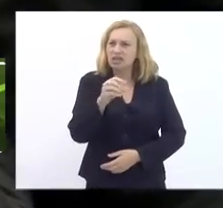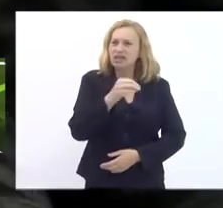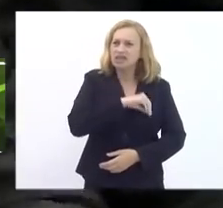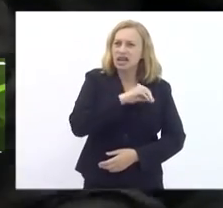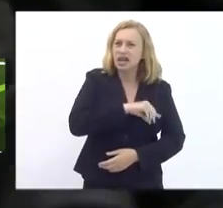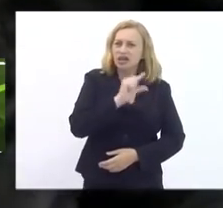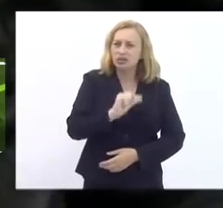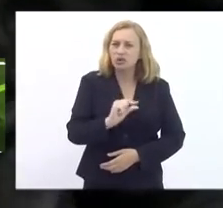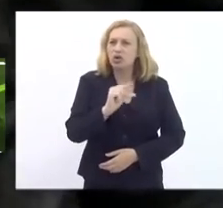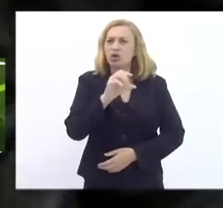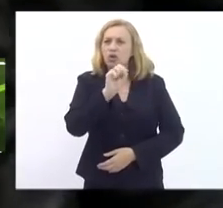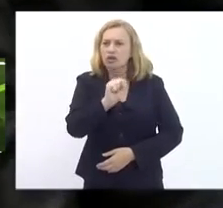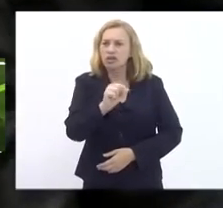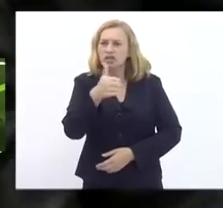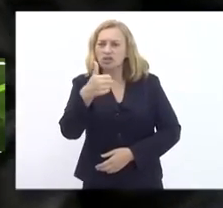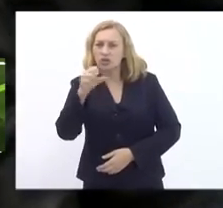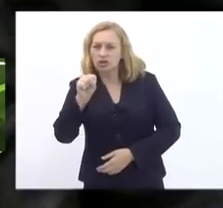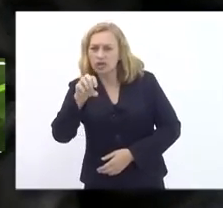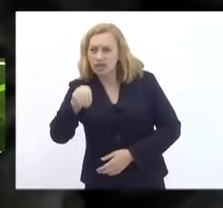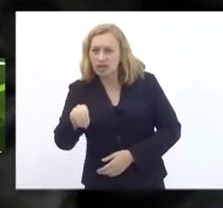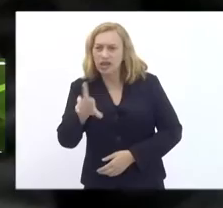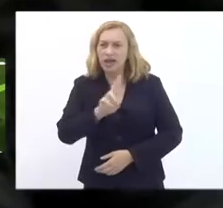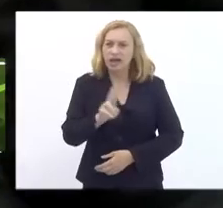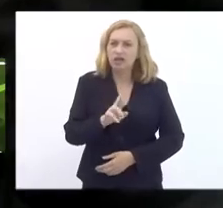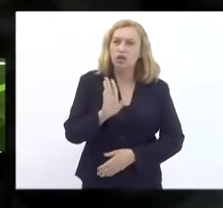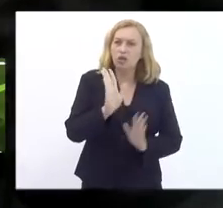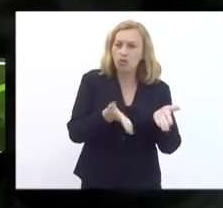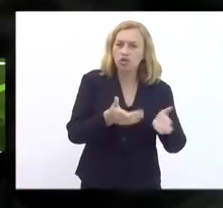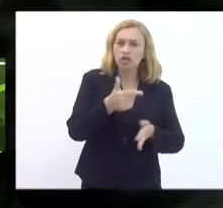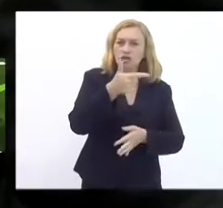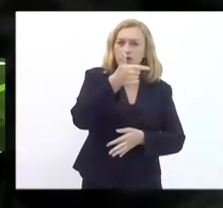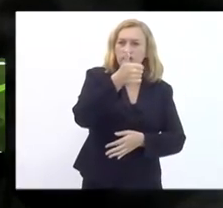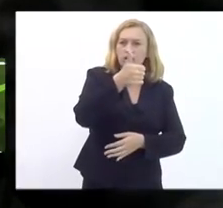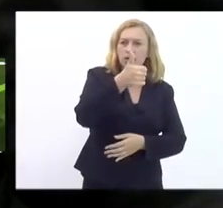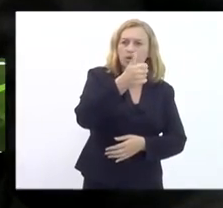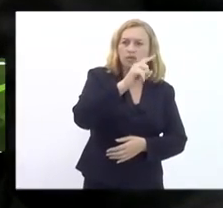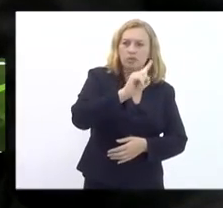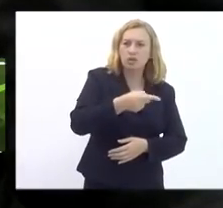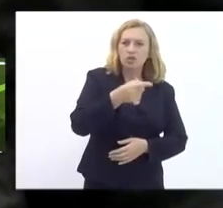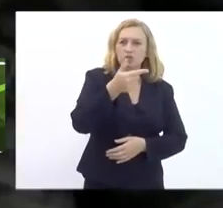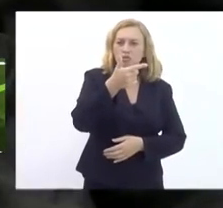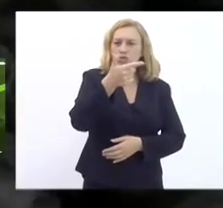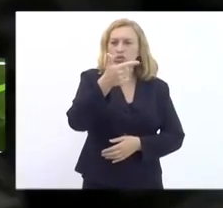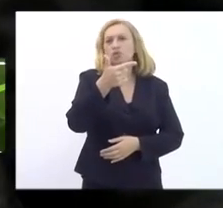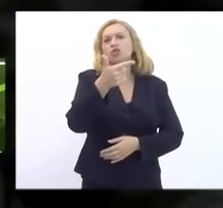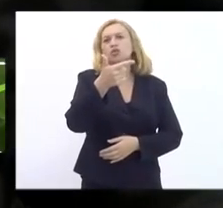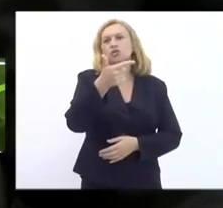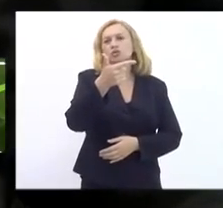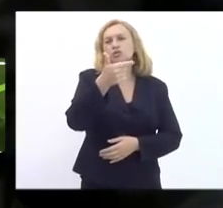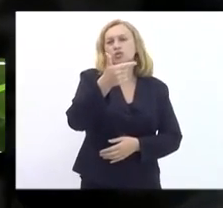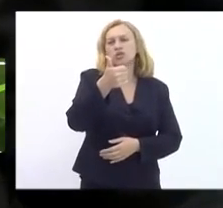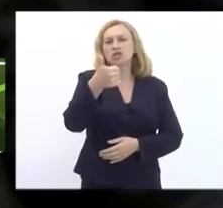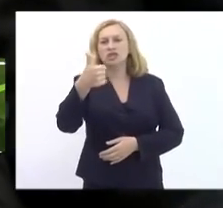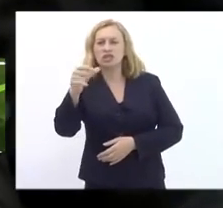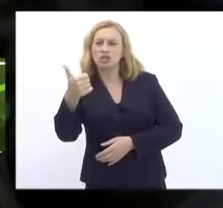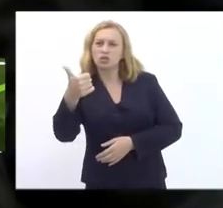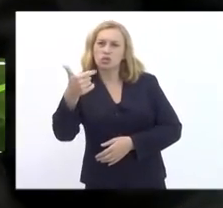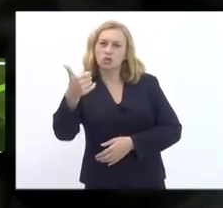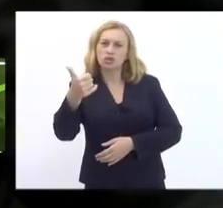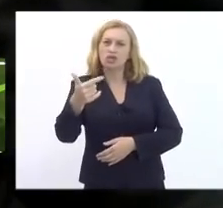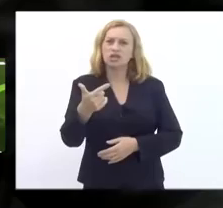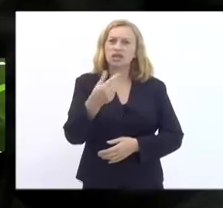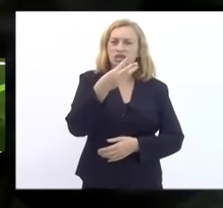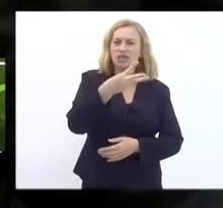era R$ 880. Hoje é R$ 1.212, teve um aumento de 37%. E a tarifa da Supervia